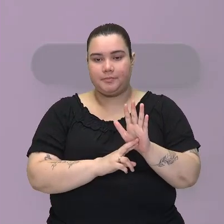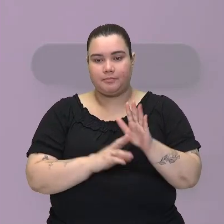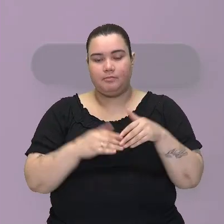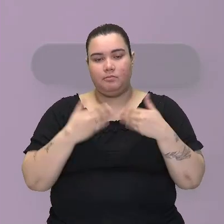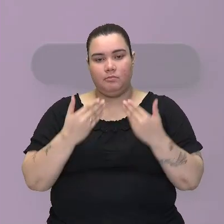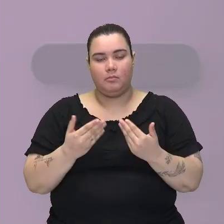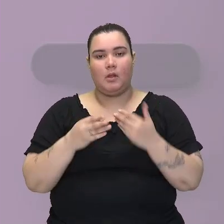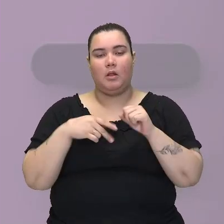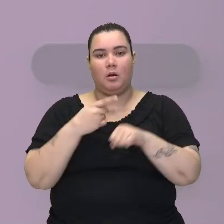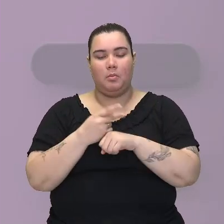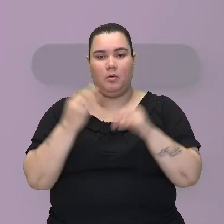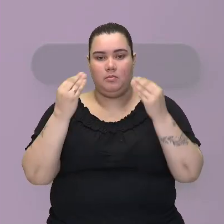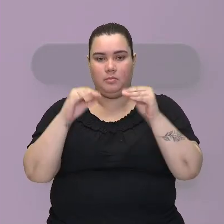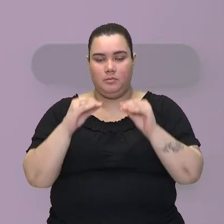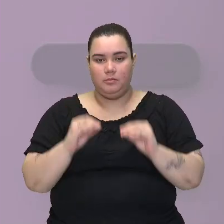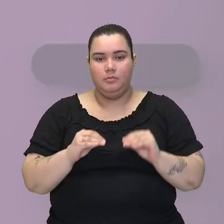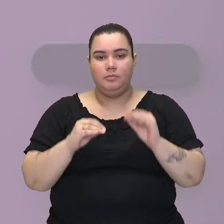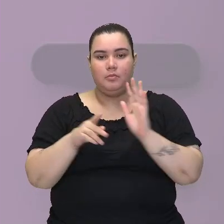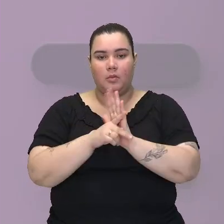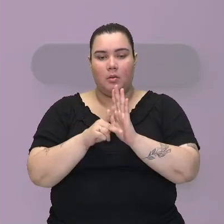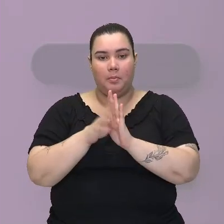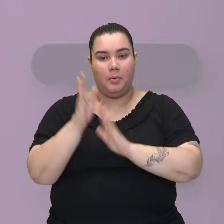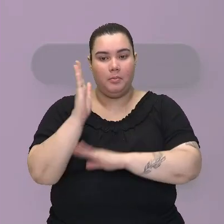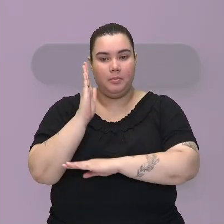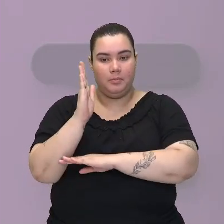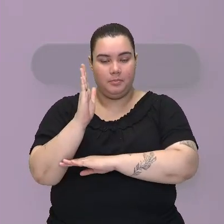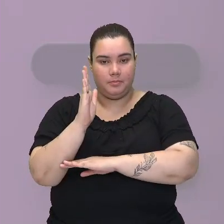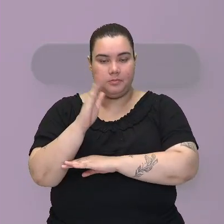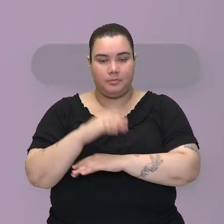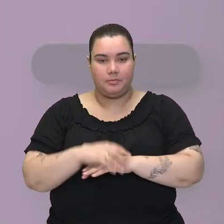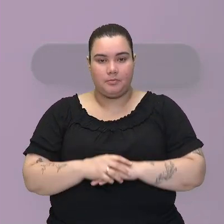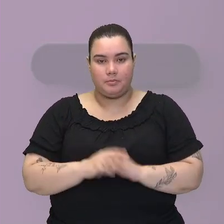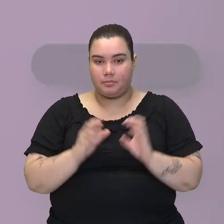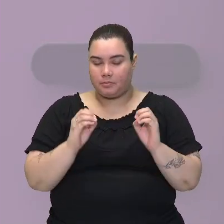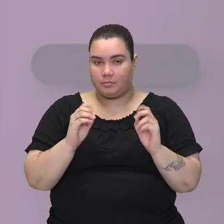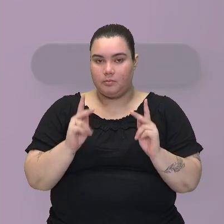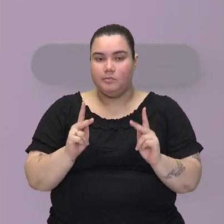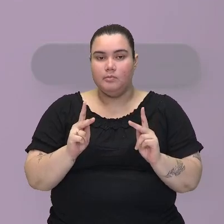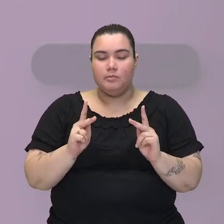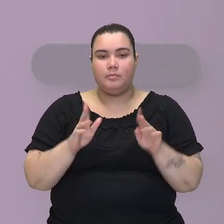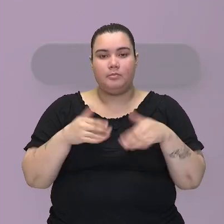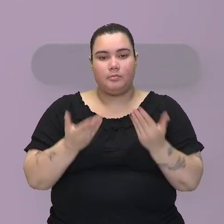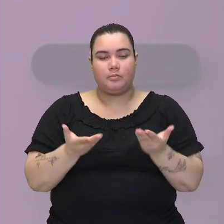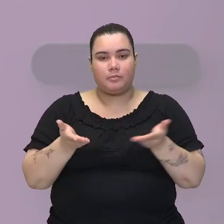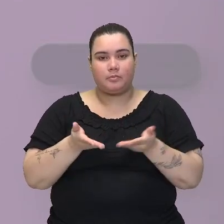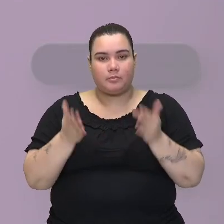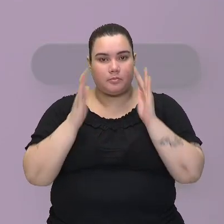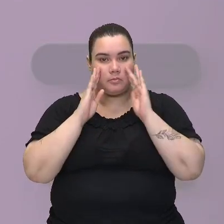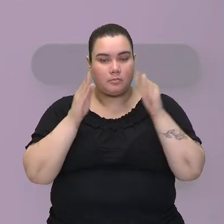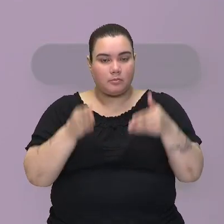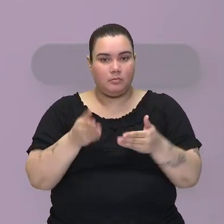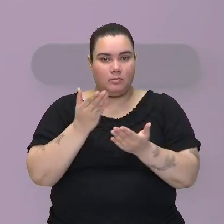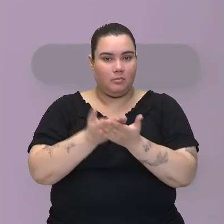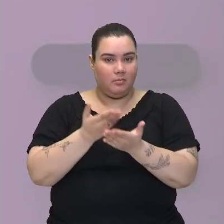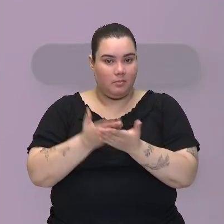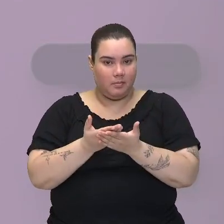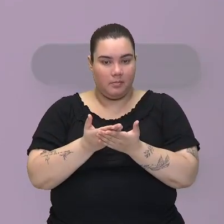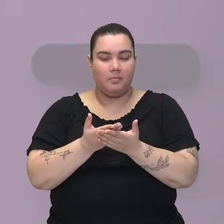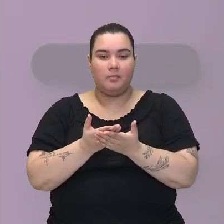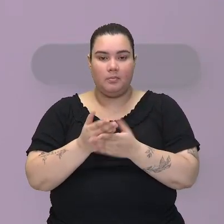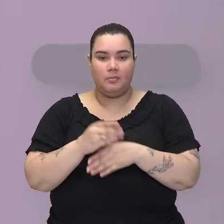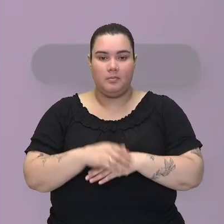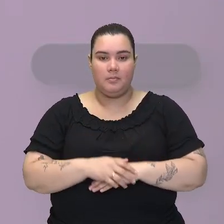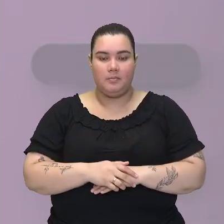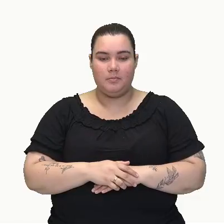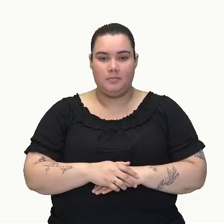poder marcar esse ponto no plano cartesiano. Tá bom? Então é sobre isso que a gente vai tratar na nossa aula de hoje. Vamos à